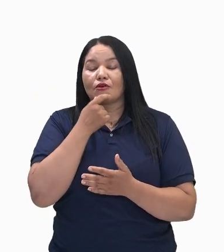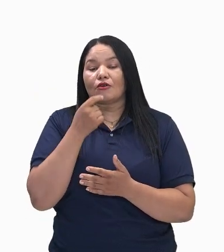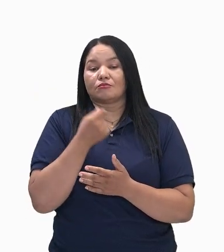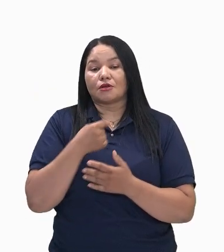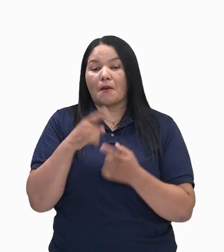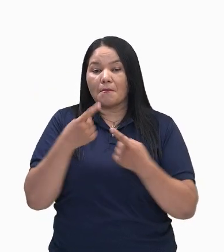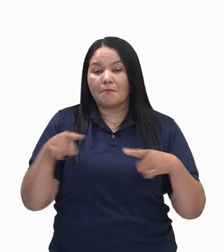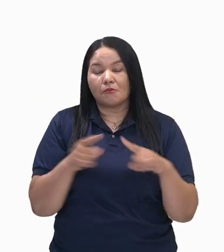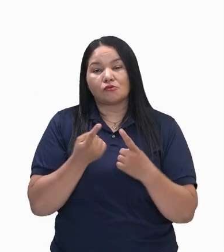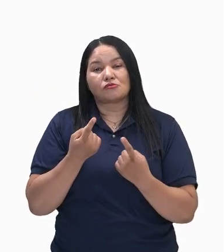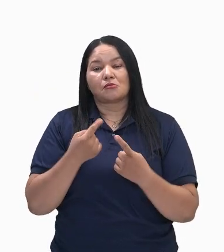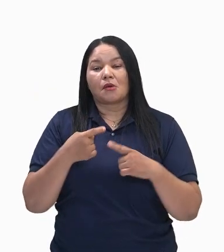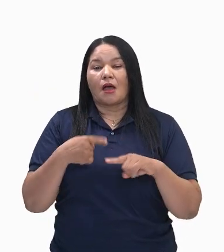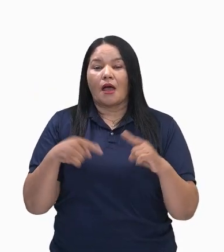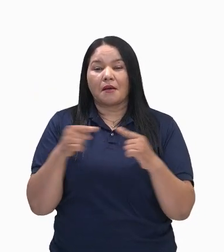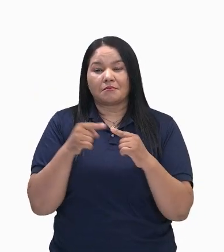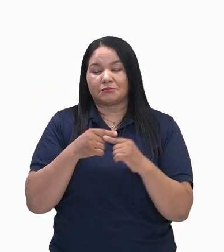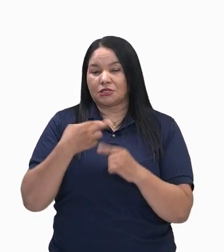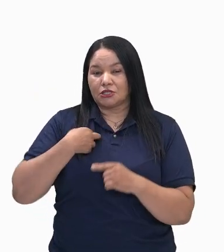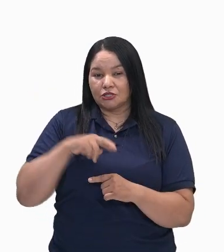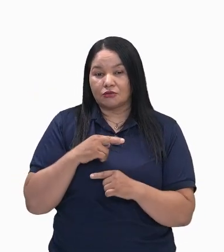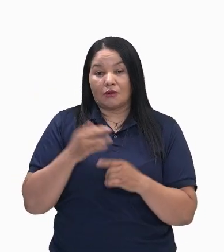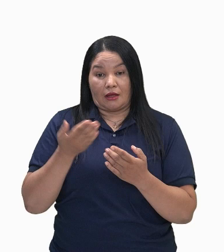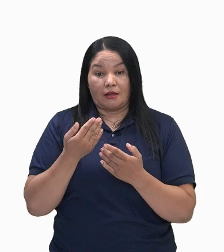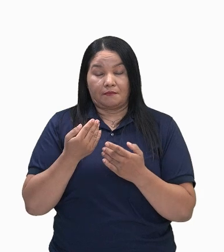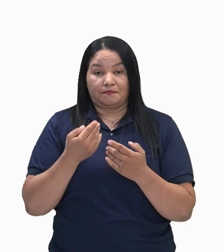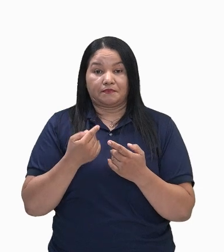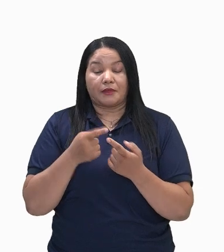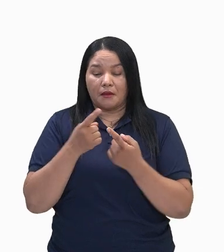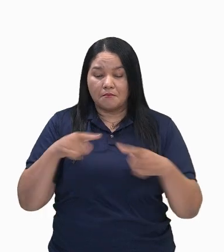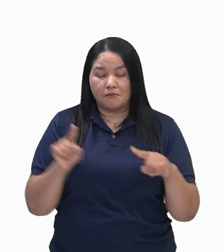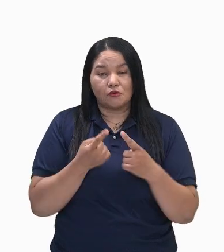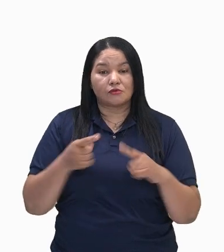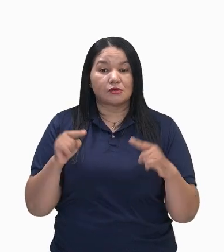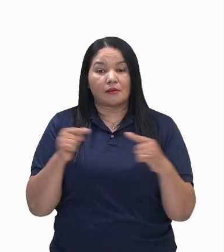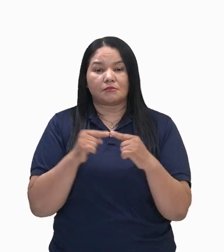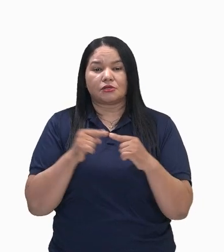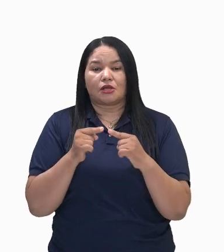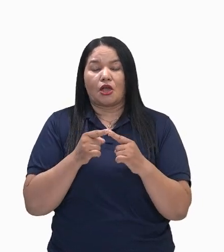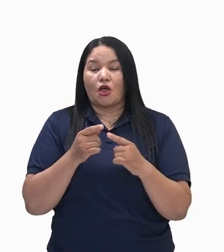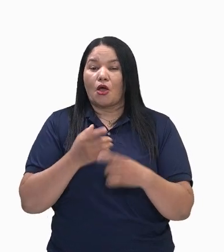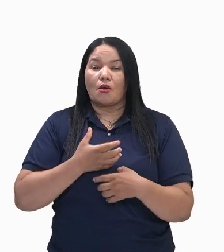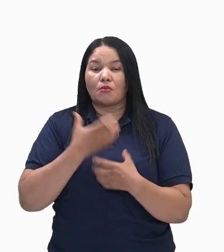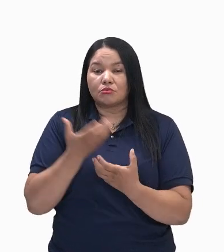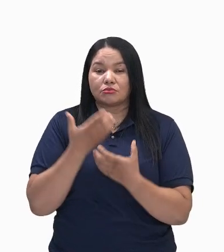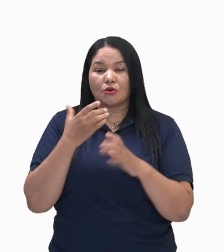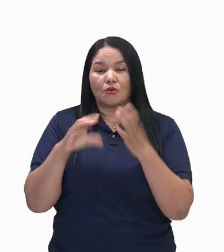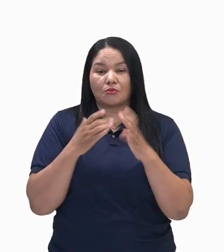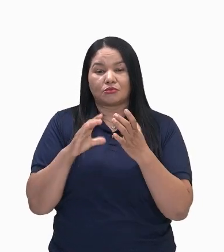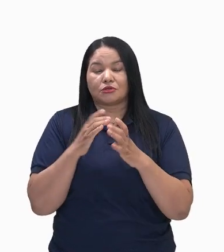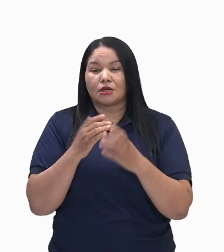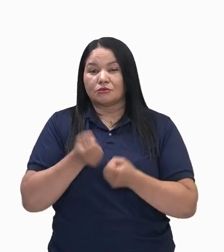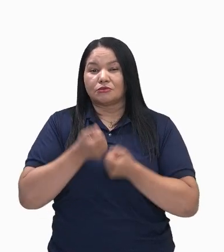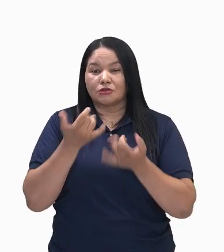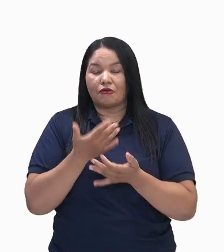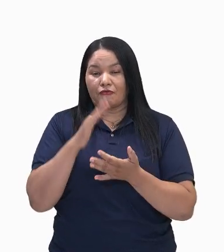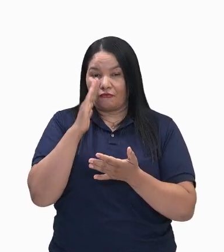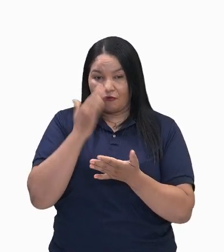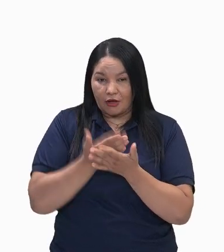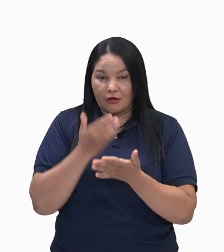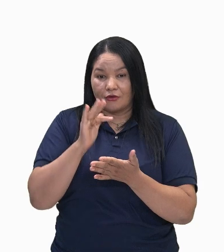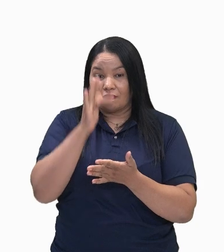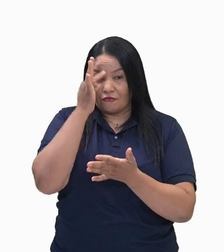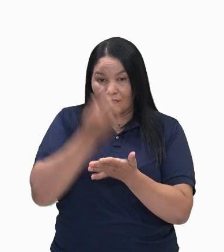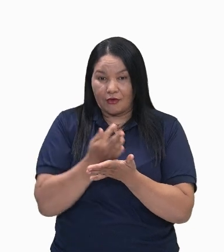como objeto religioso. Então, ela era uma forma de comunicar, propagar a fé. Até hoje isso acontece, não é